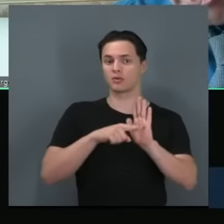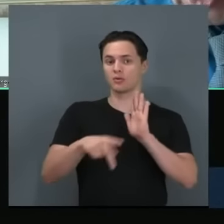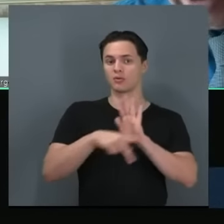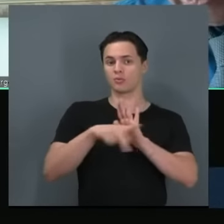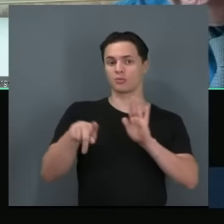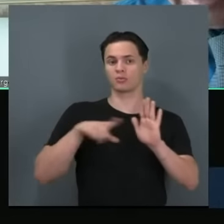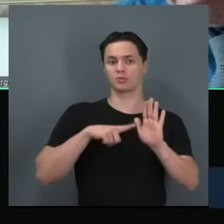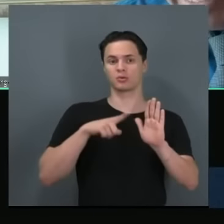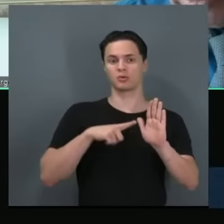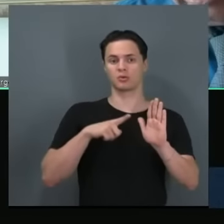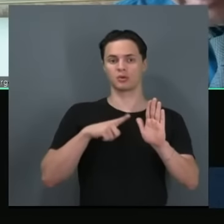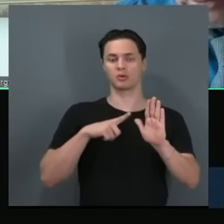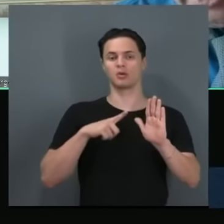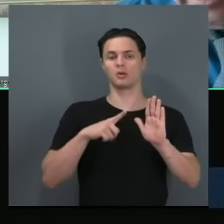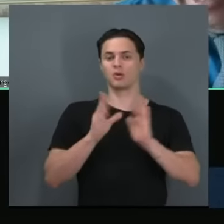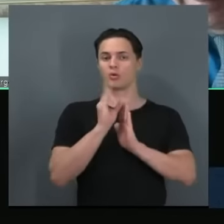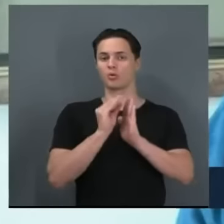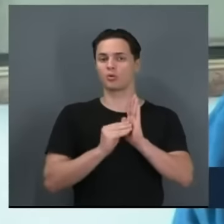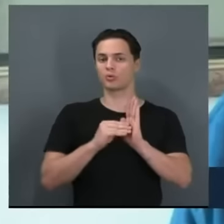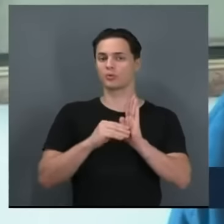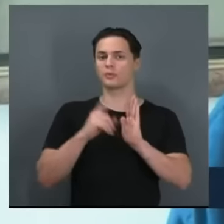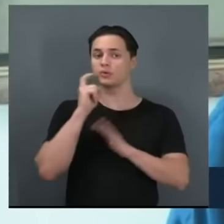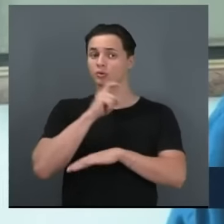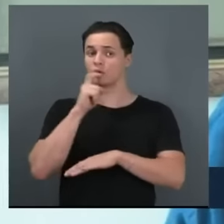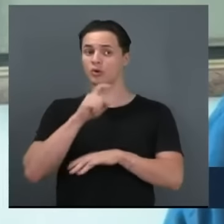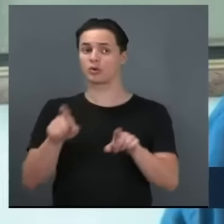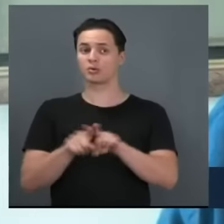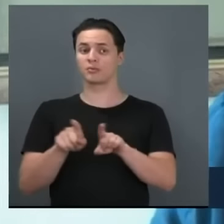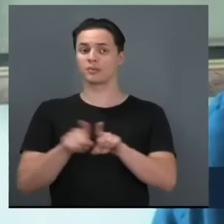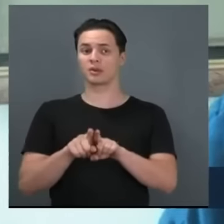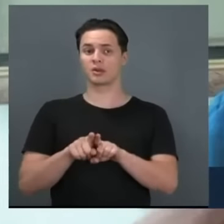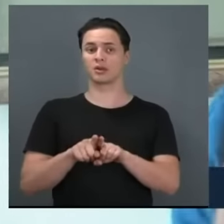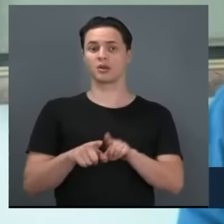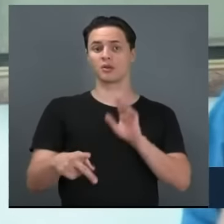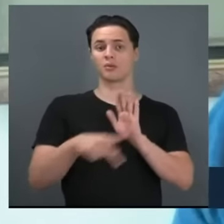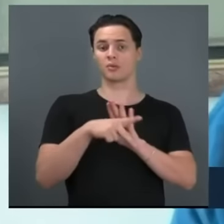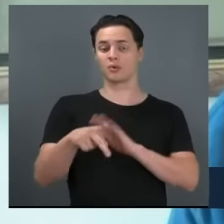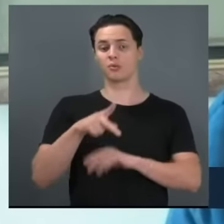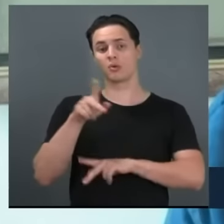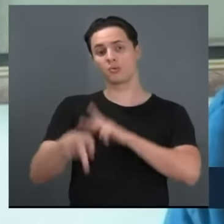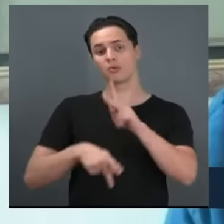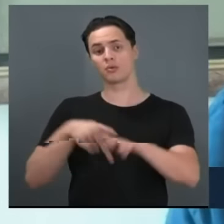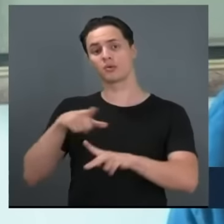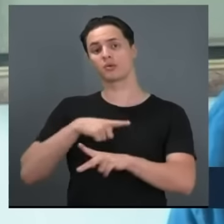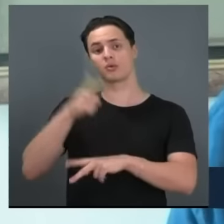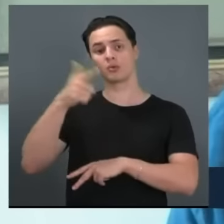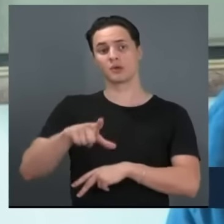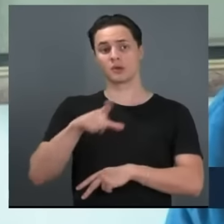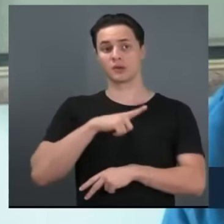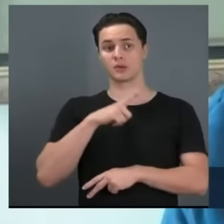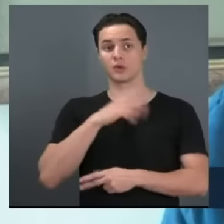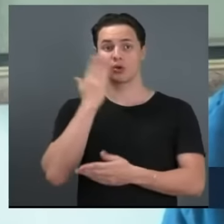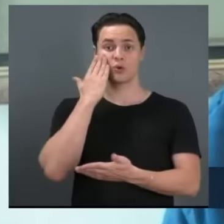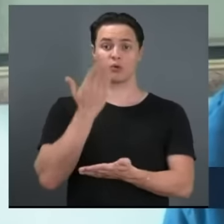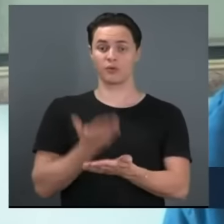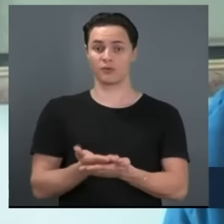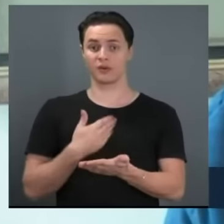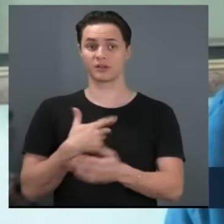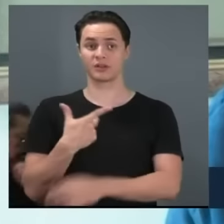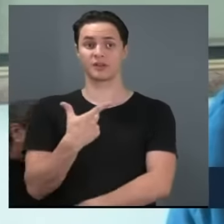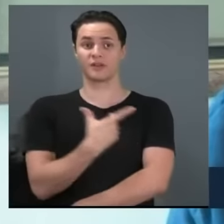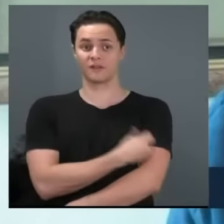conteúdos mentirosos também contribui para a população retomar a confiança das vacinas. Com isso, não